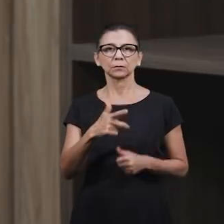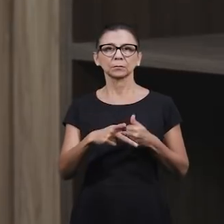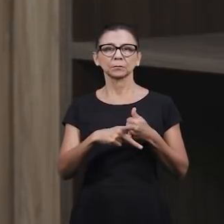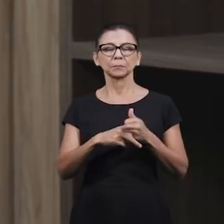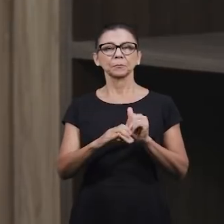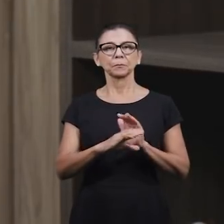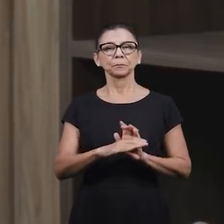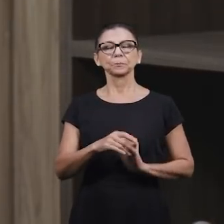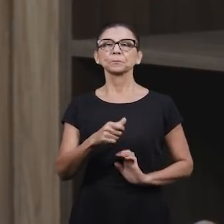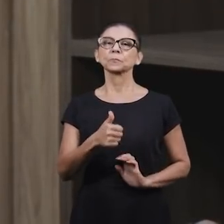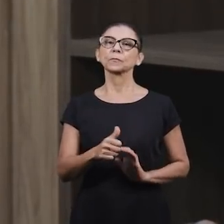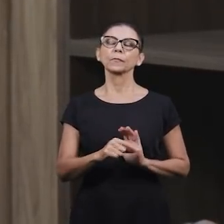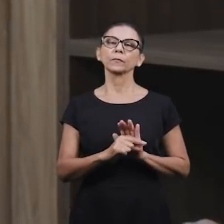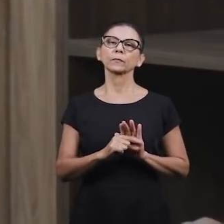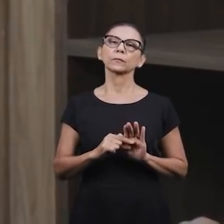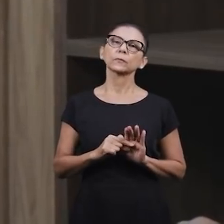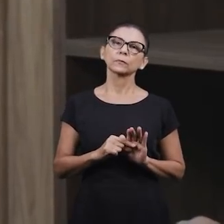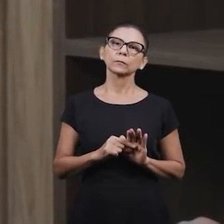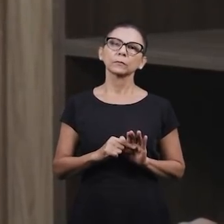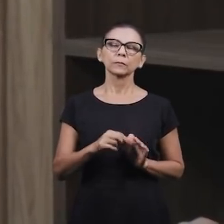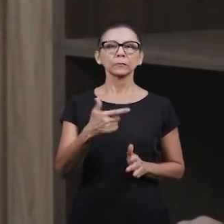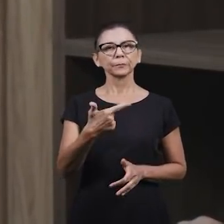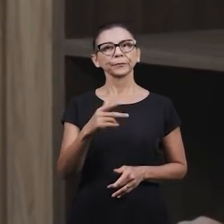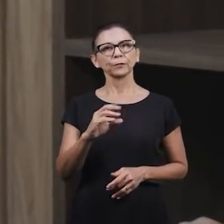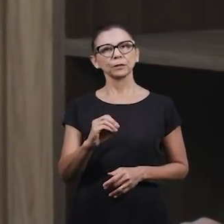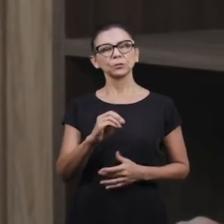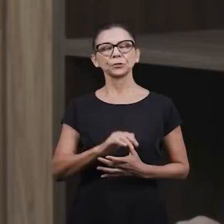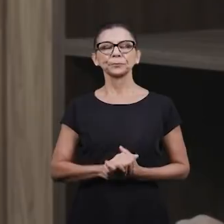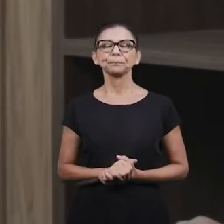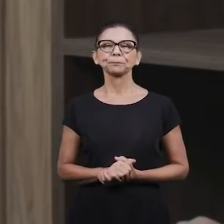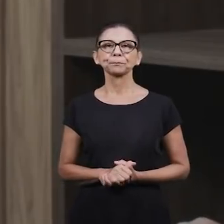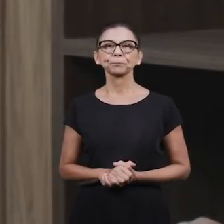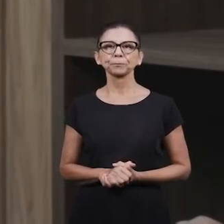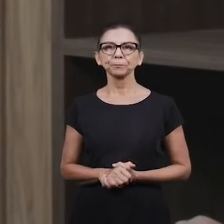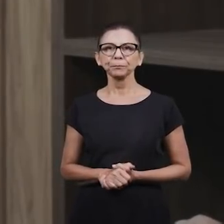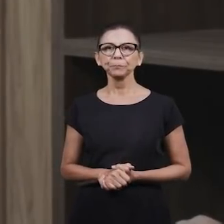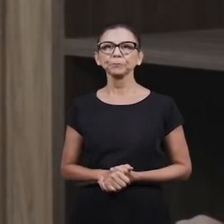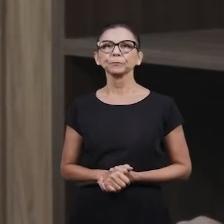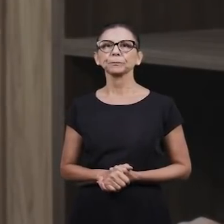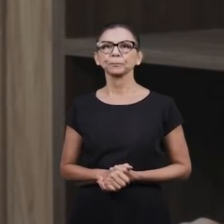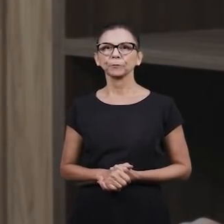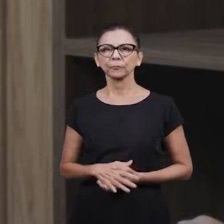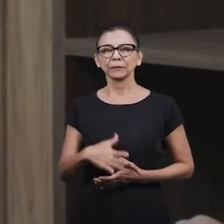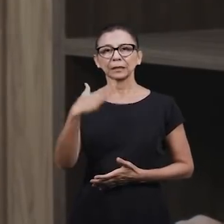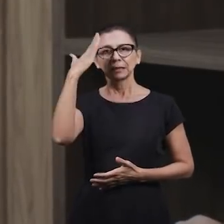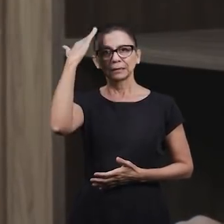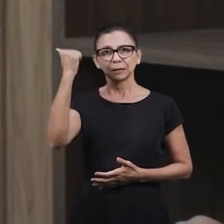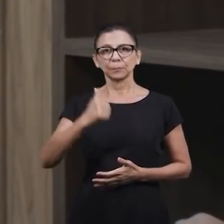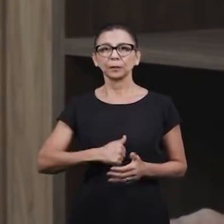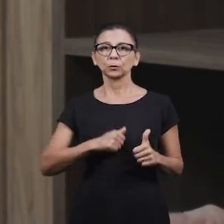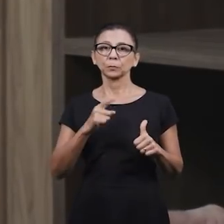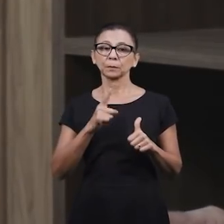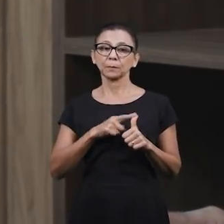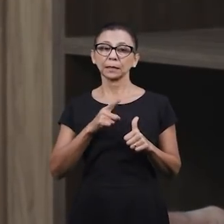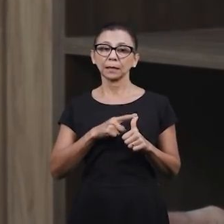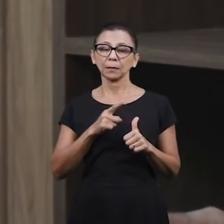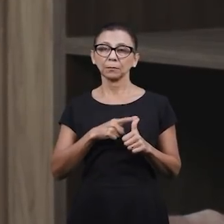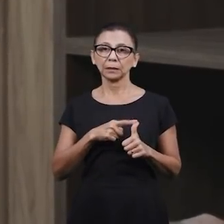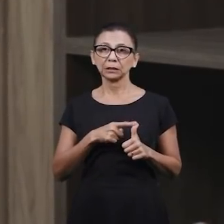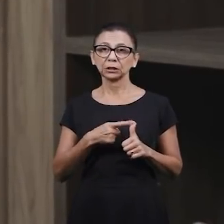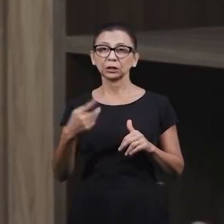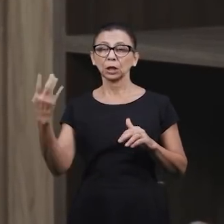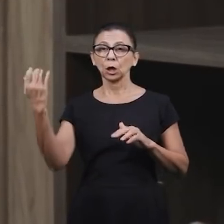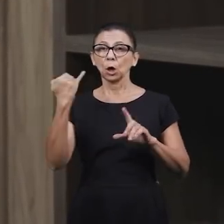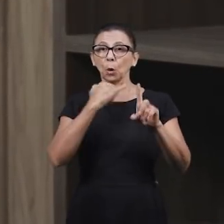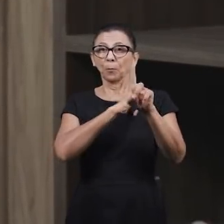apóstolo Pedro, no capítulo 1, e o verso é o verso de número 20, que diz assim: sabendo primeiramente isto, que